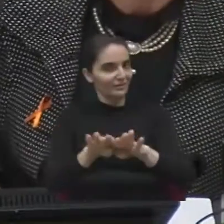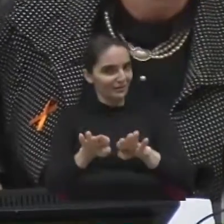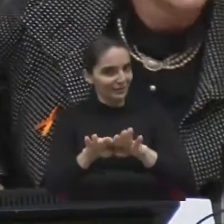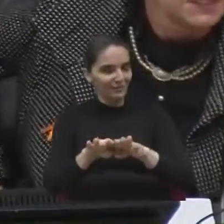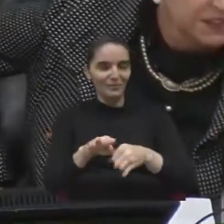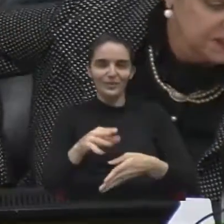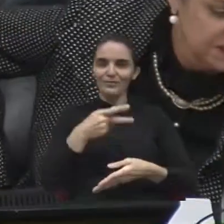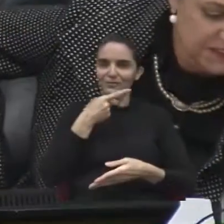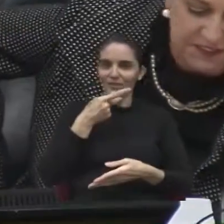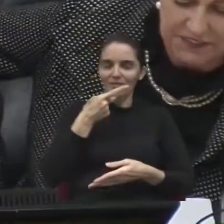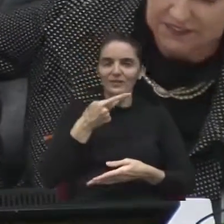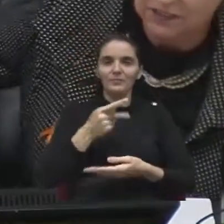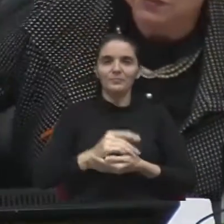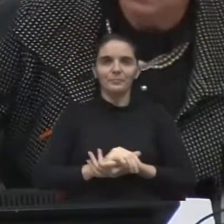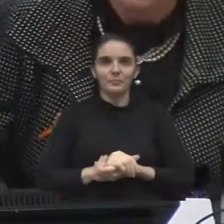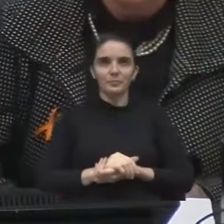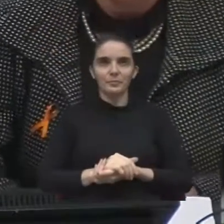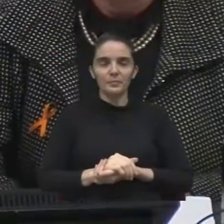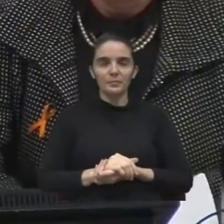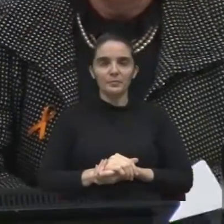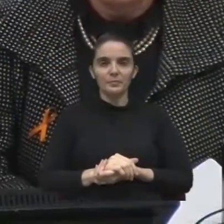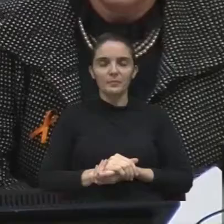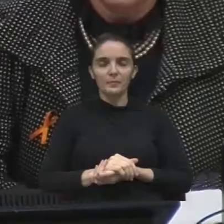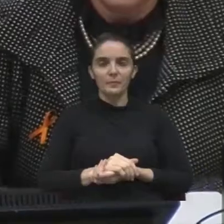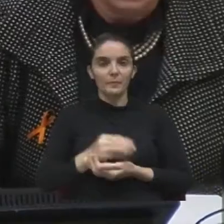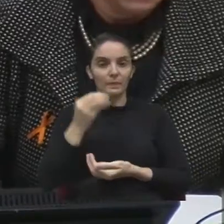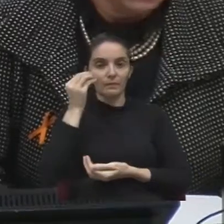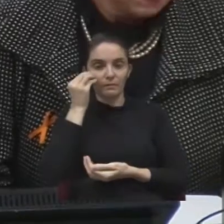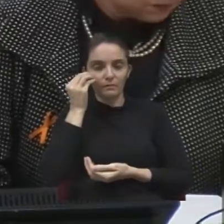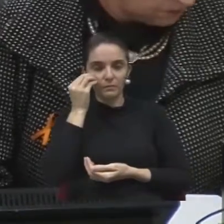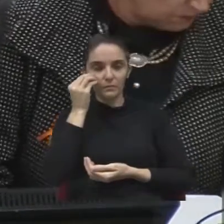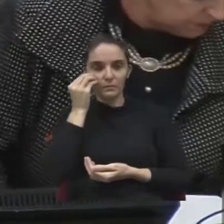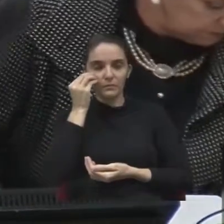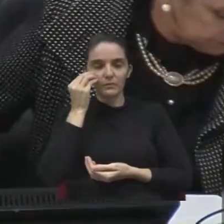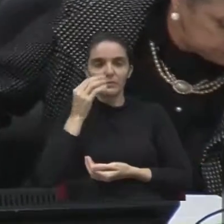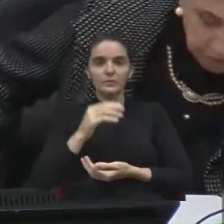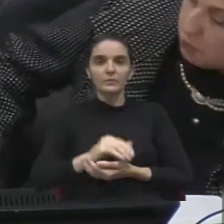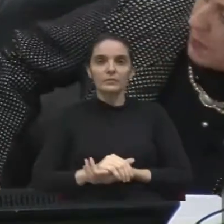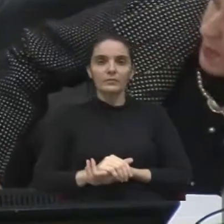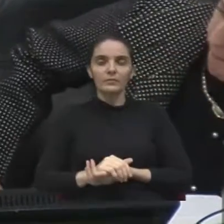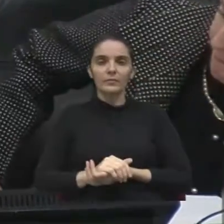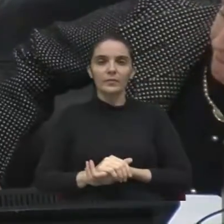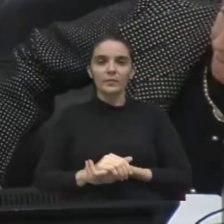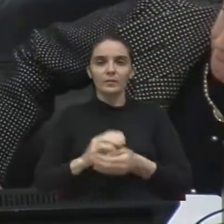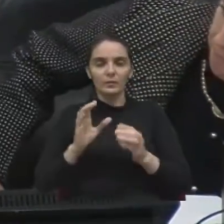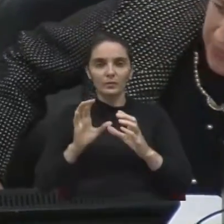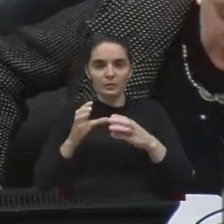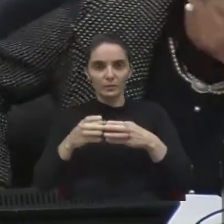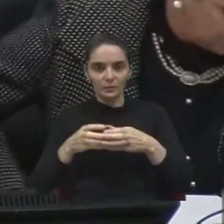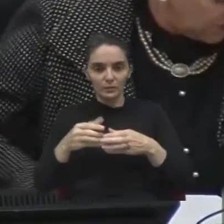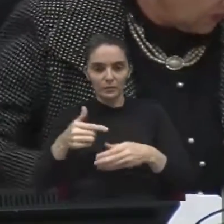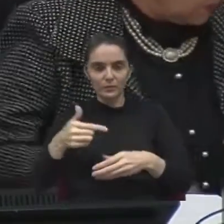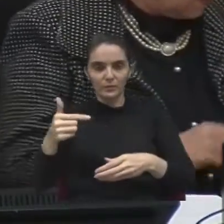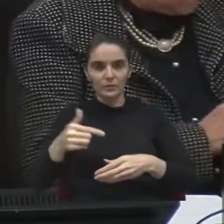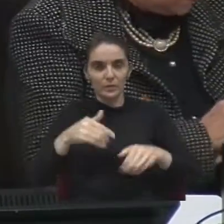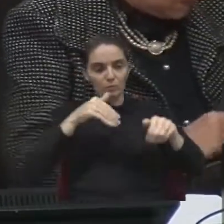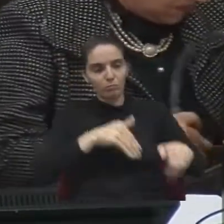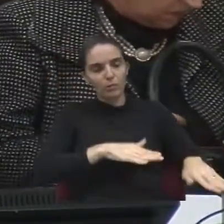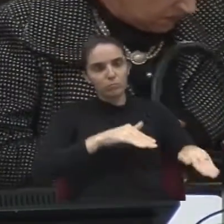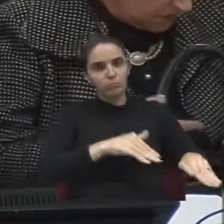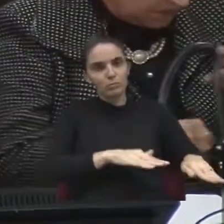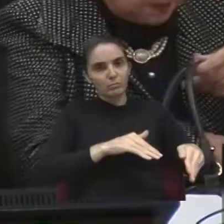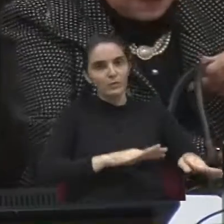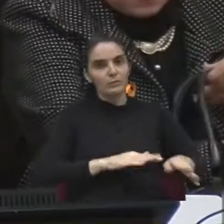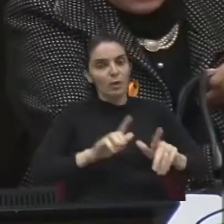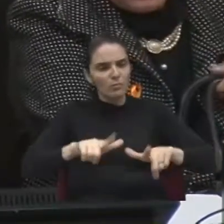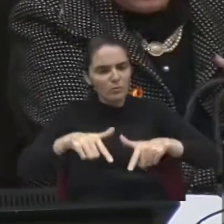né, estaremos tentando aí colocar também o nosso grupo, os nossos atiradores no desfile de 7 de setembro. Vamos lutar para isso,